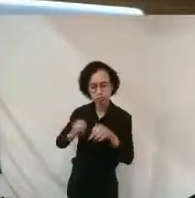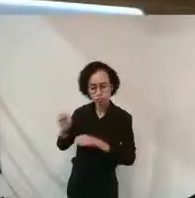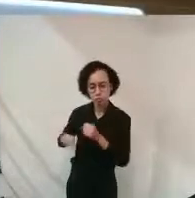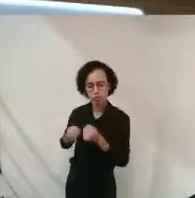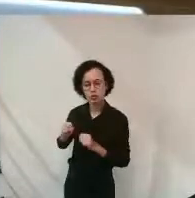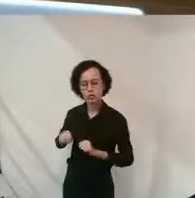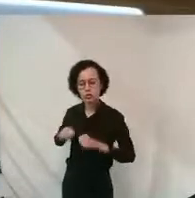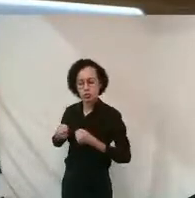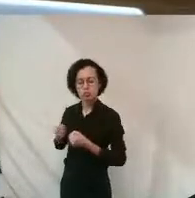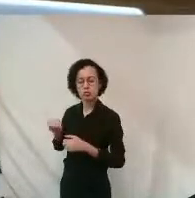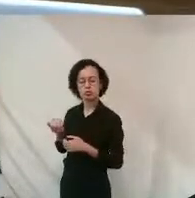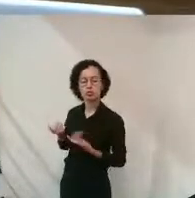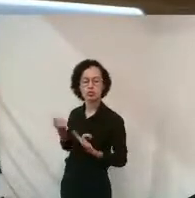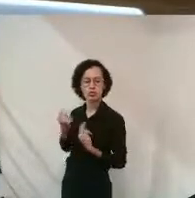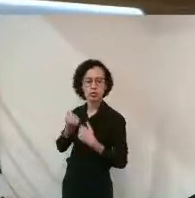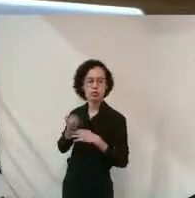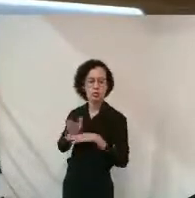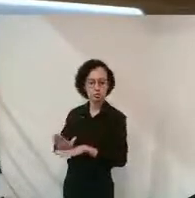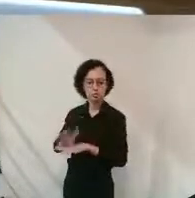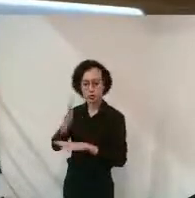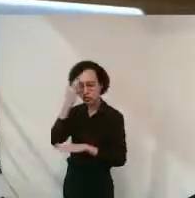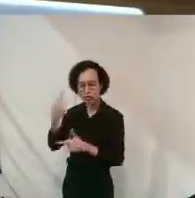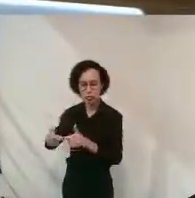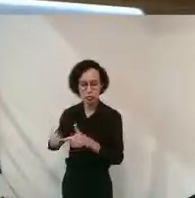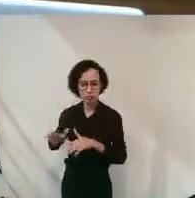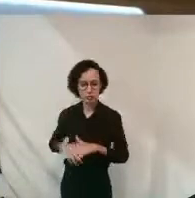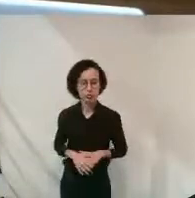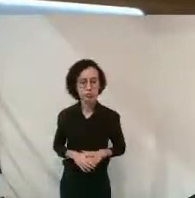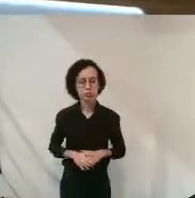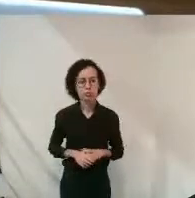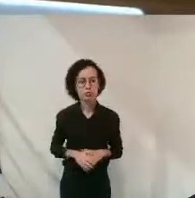tentar solucionar essa questão. Então, mas não é só